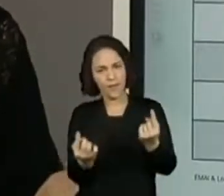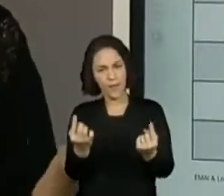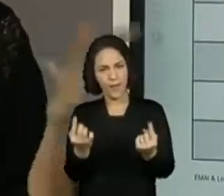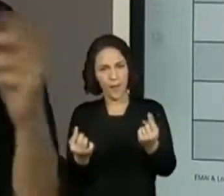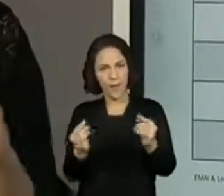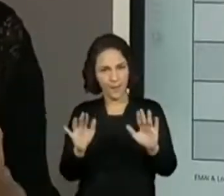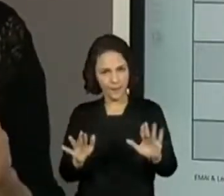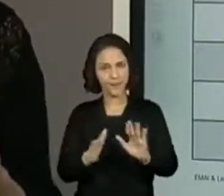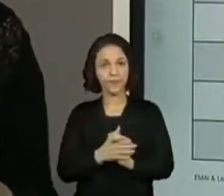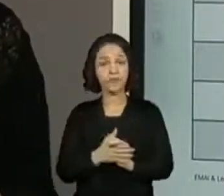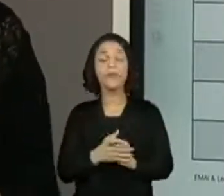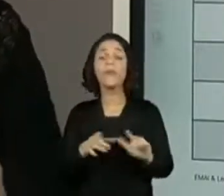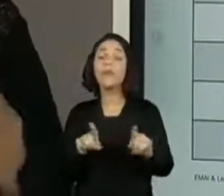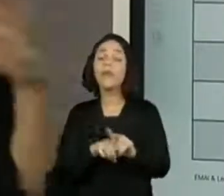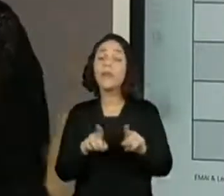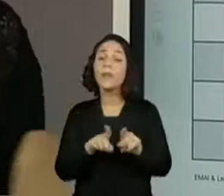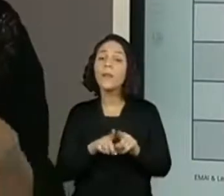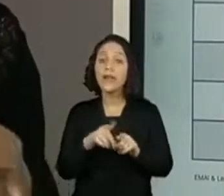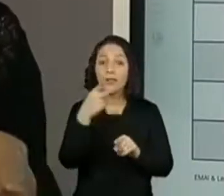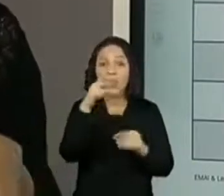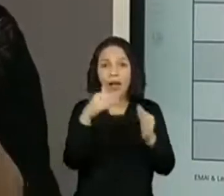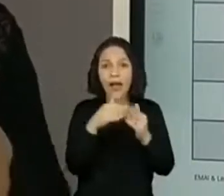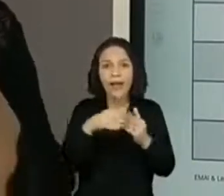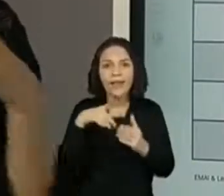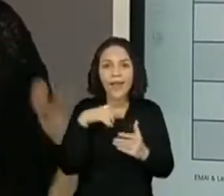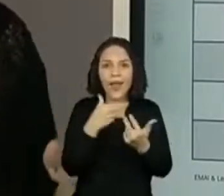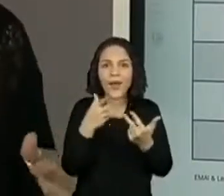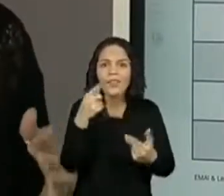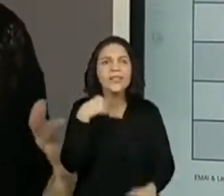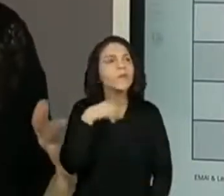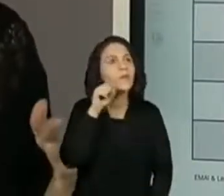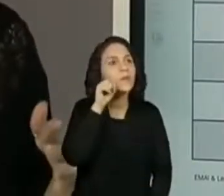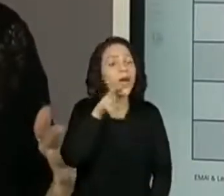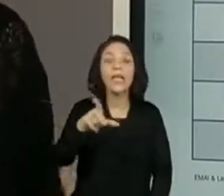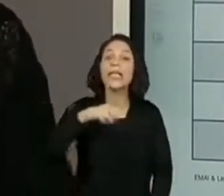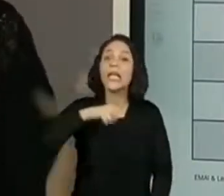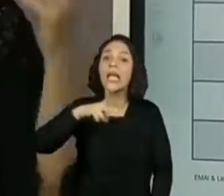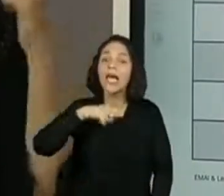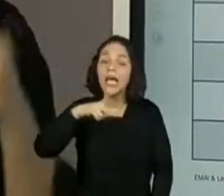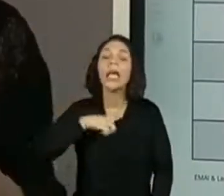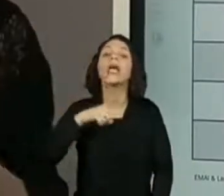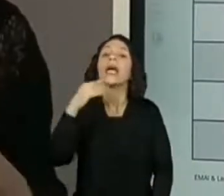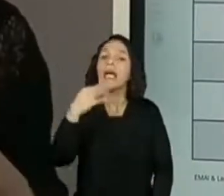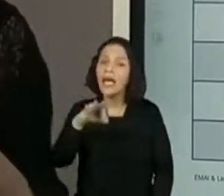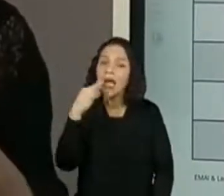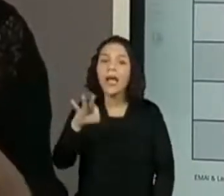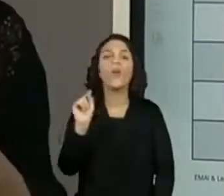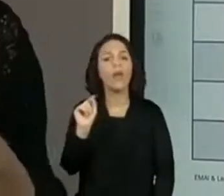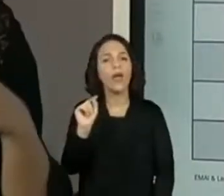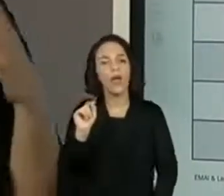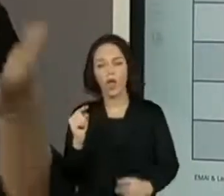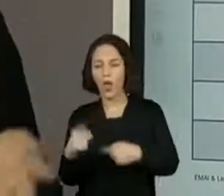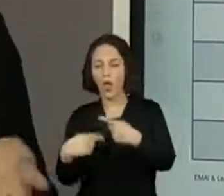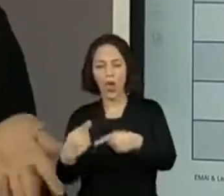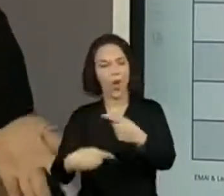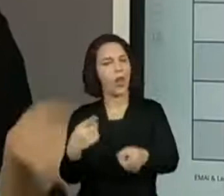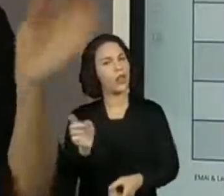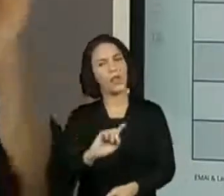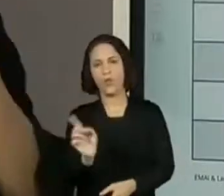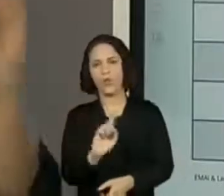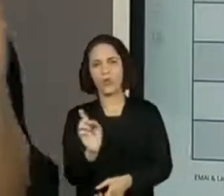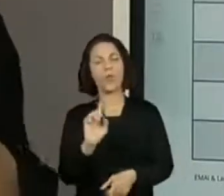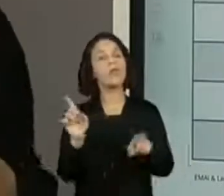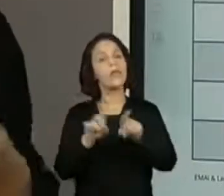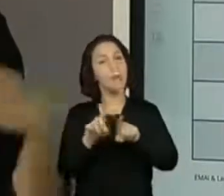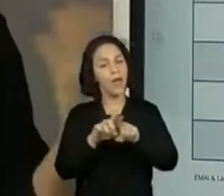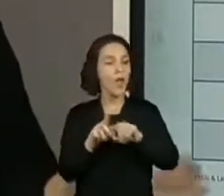também, criançada, se tem outra coisa que, na casa de vocês que vocês observaram neste momento e que é arredondado ou que não é.